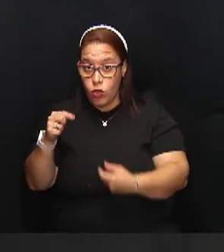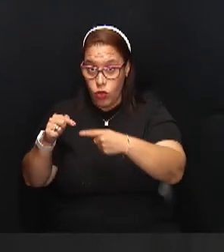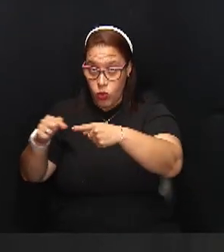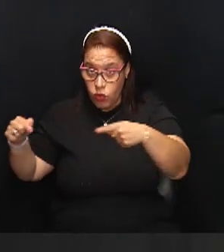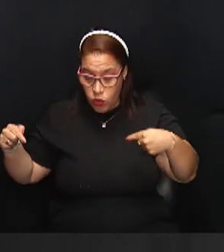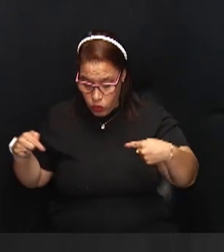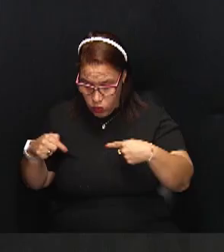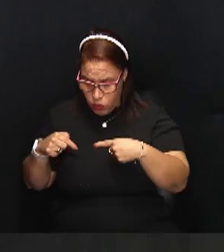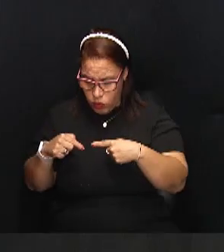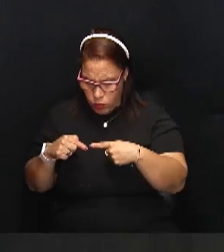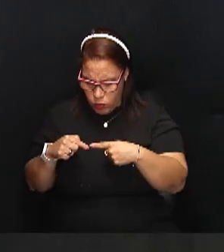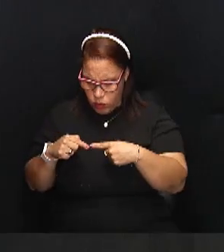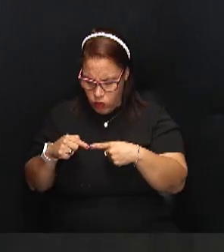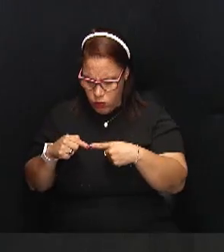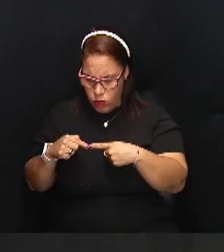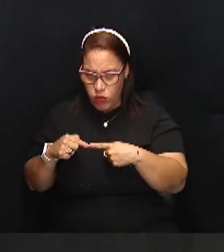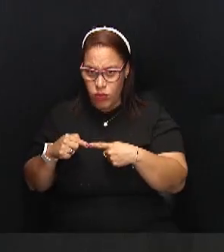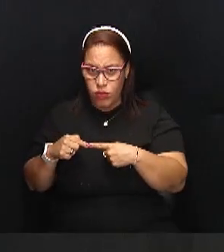espaços.